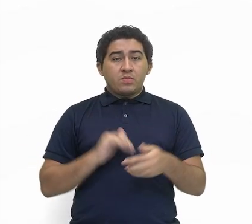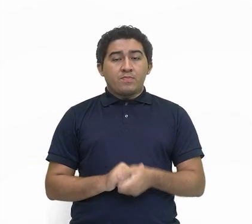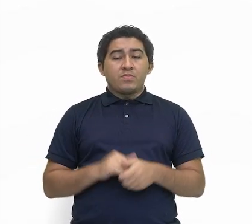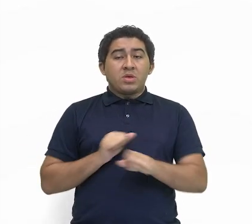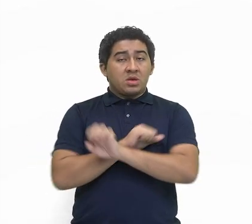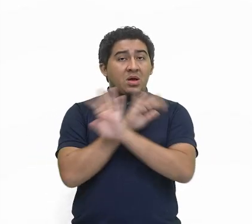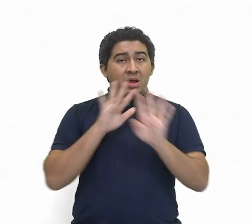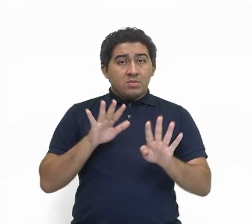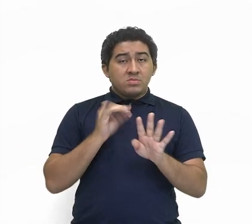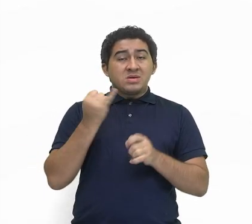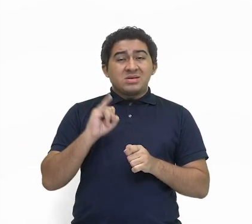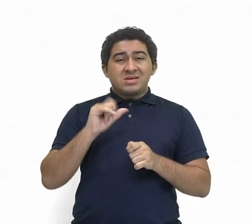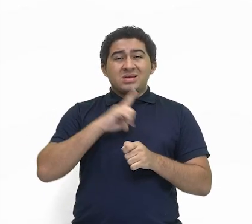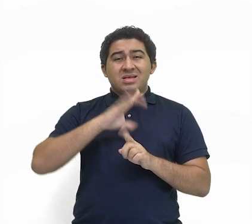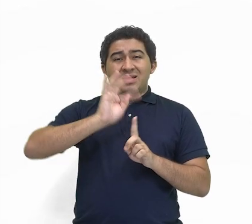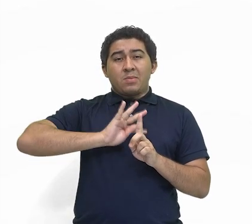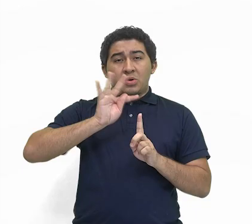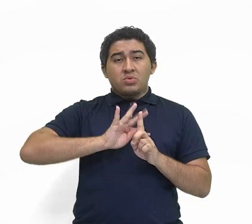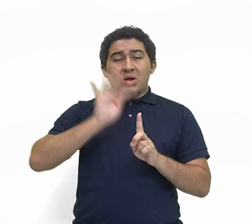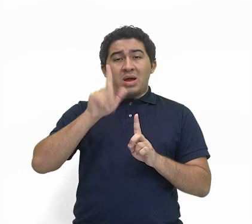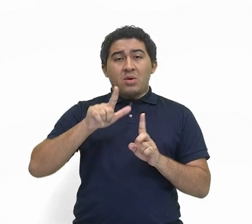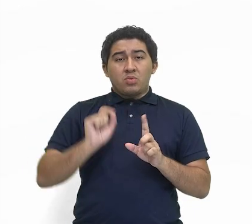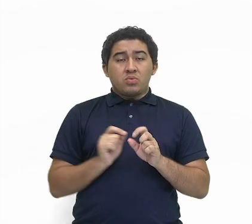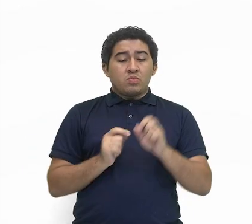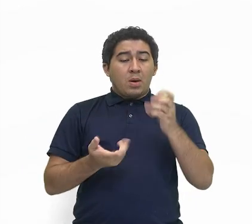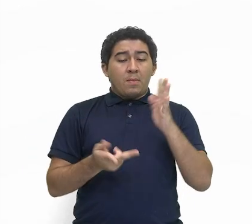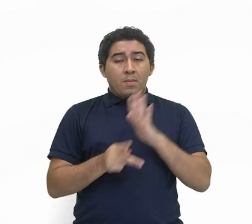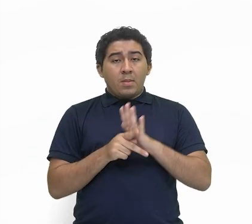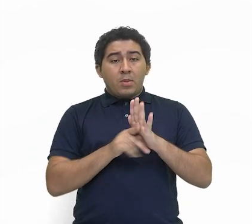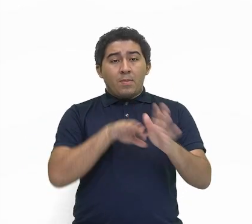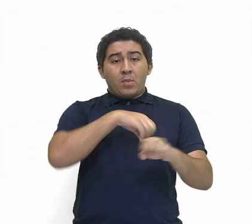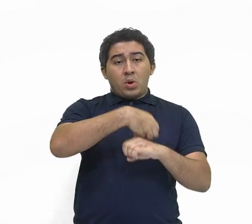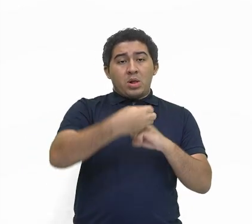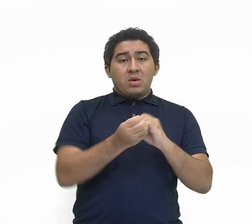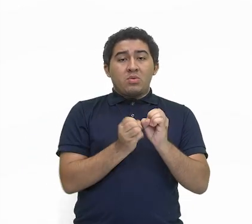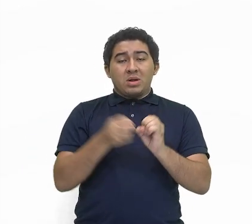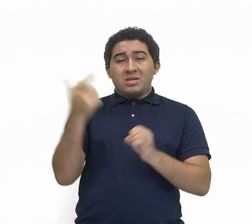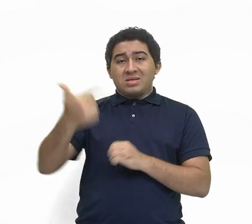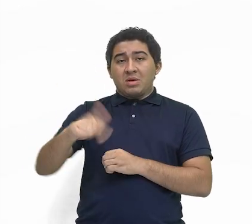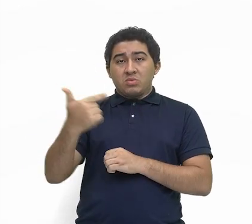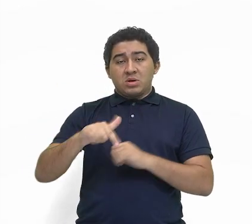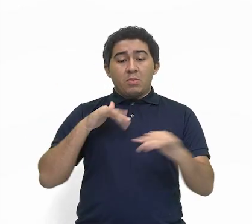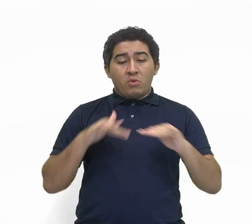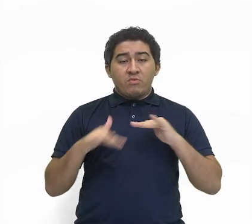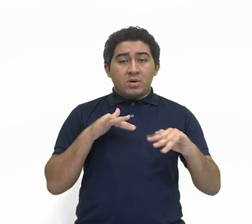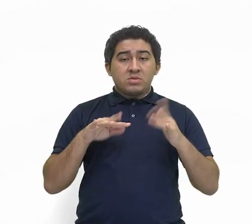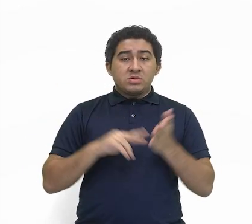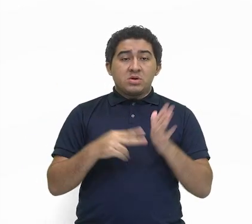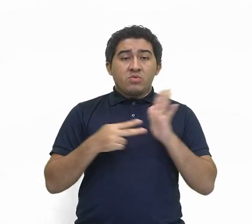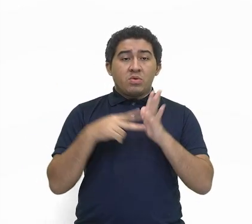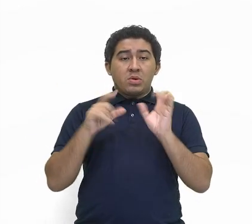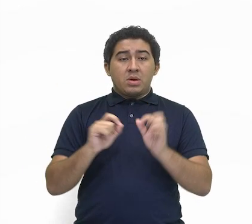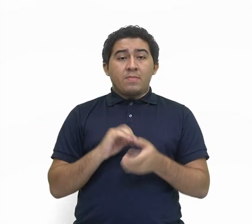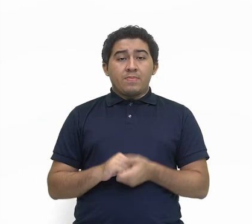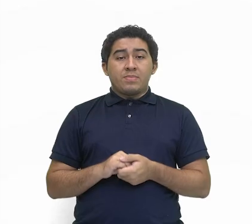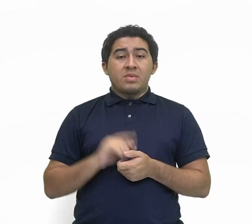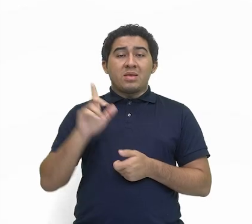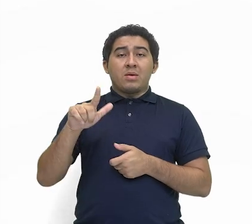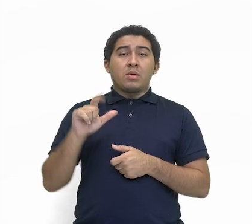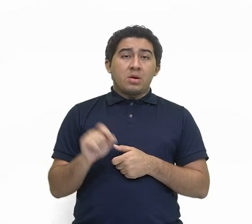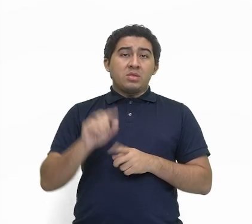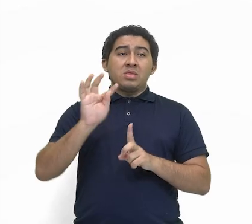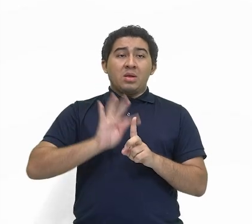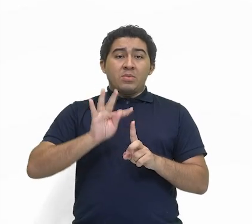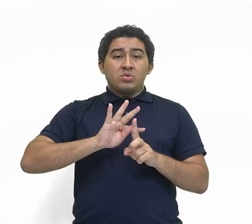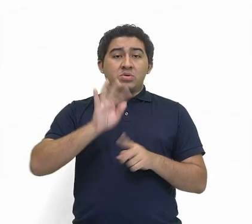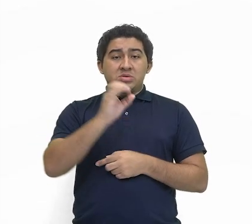Claro, se temperatura é o nível de agitação, se a molécula não ter agitação, é claro, então, que a